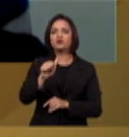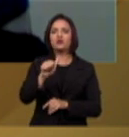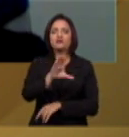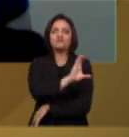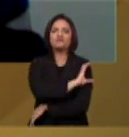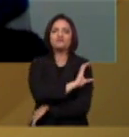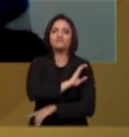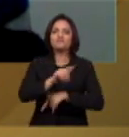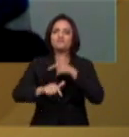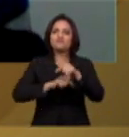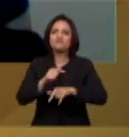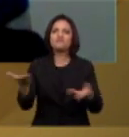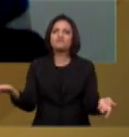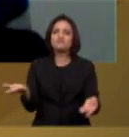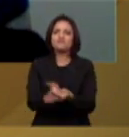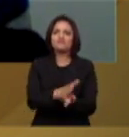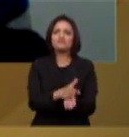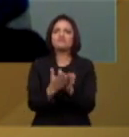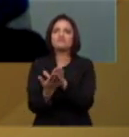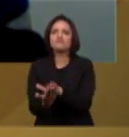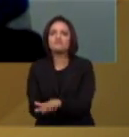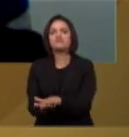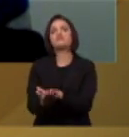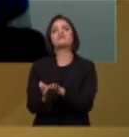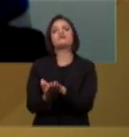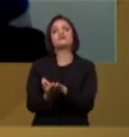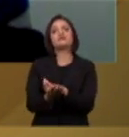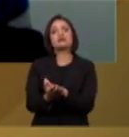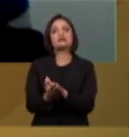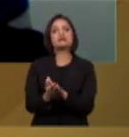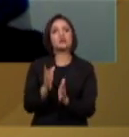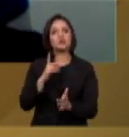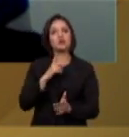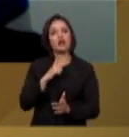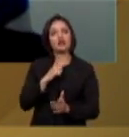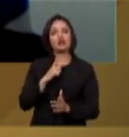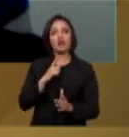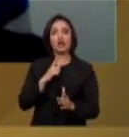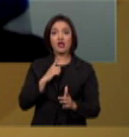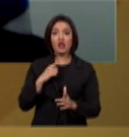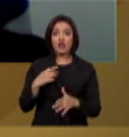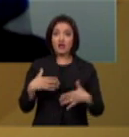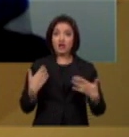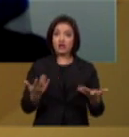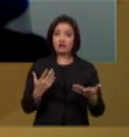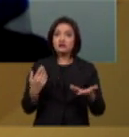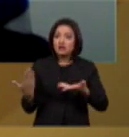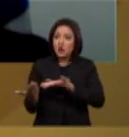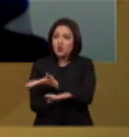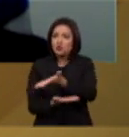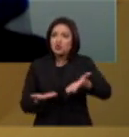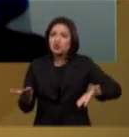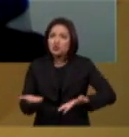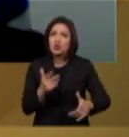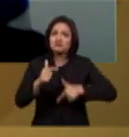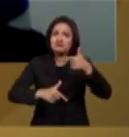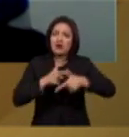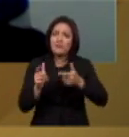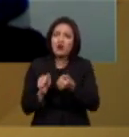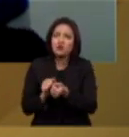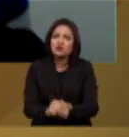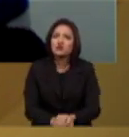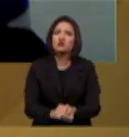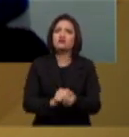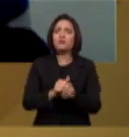processos ainda remanescentes da Operação Lava Jato. É com este espírito de manter a normalidade do funcionamento